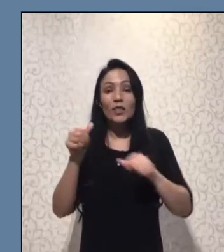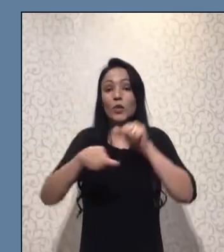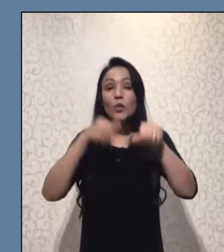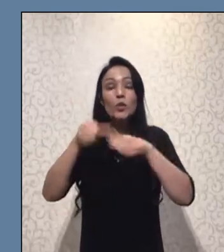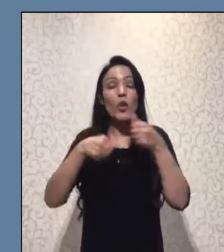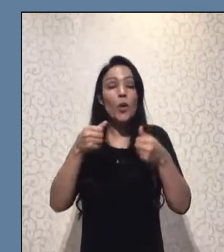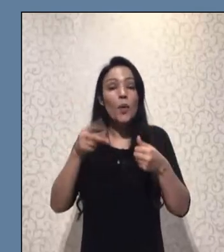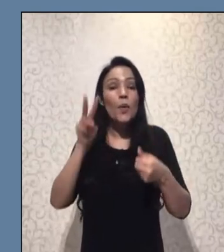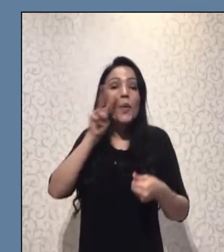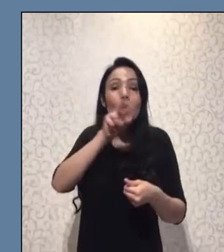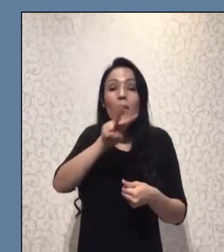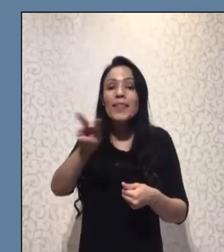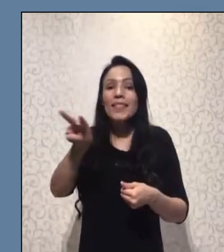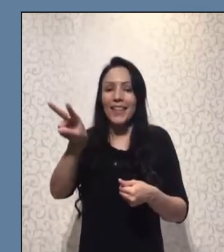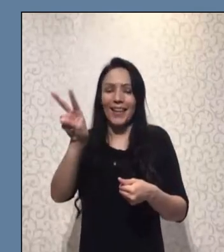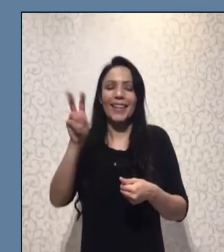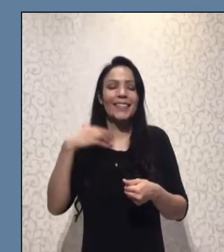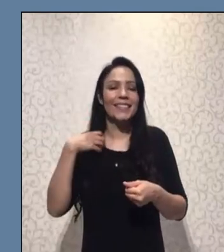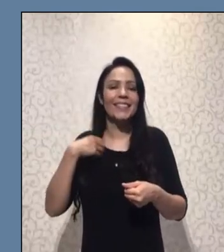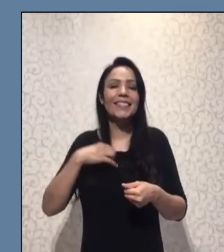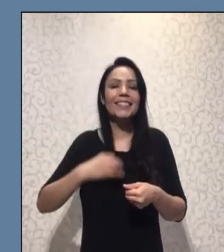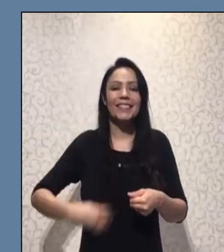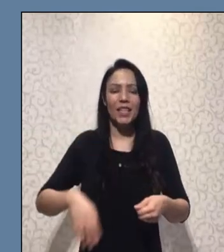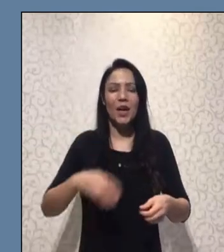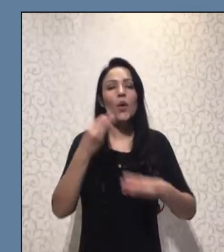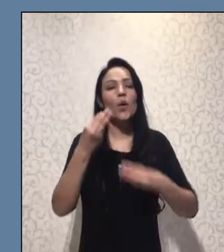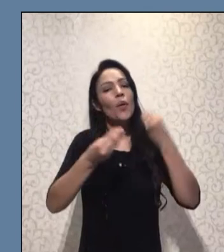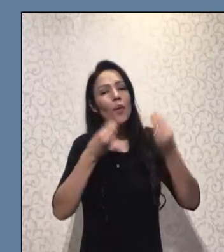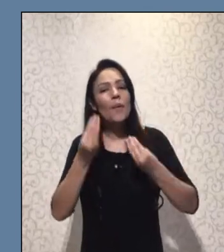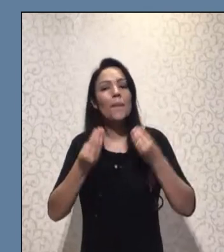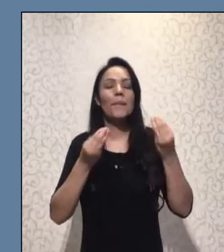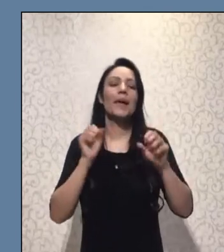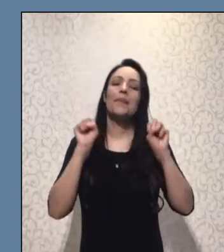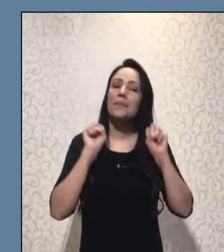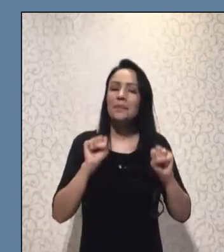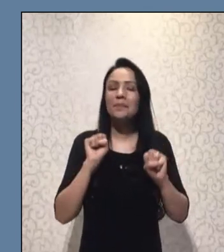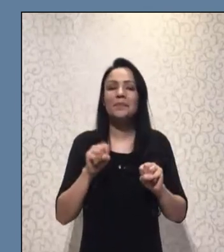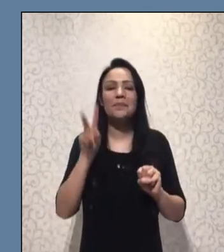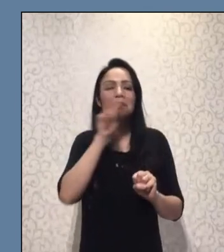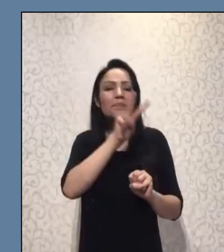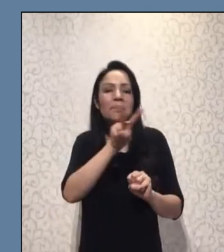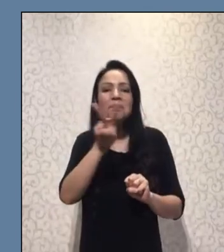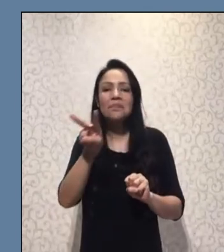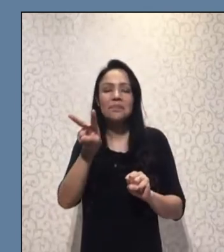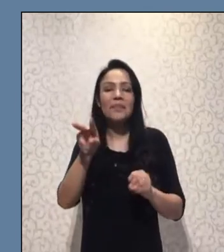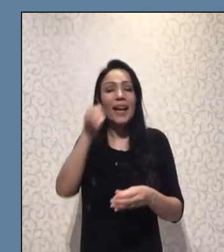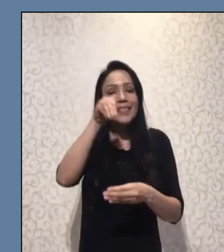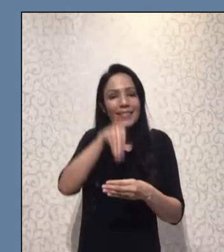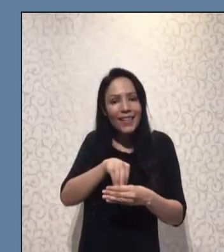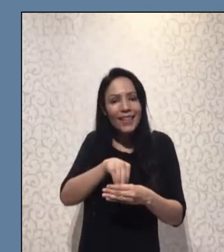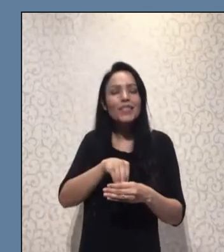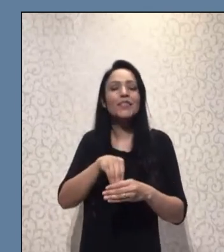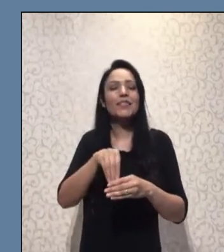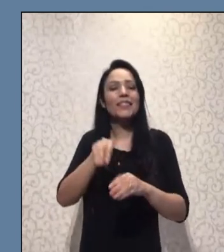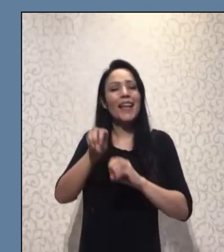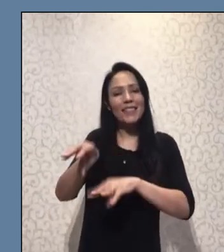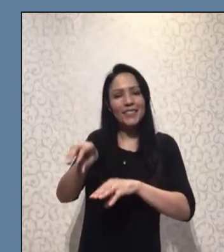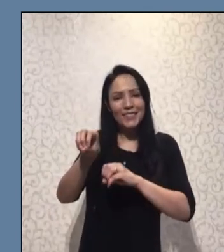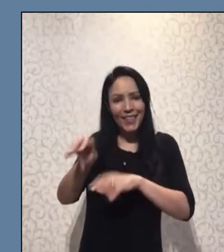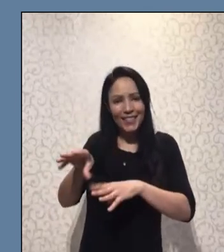os museus podem provocar essa formação do olhar também nos espaços de educação formal, né? Como a arte tem um